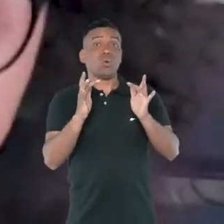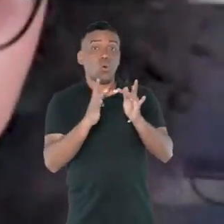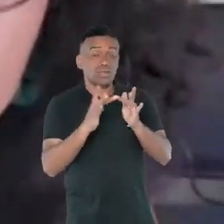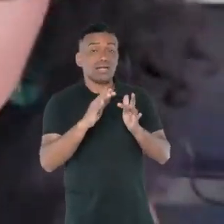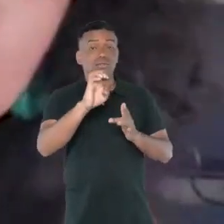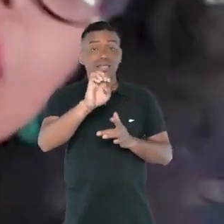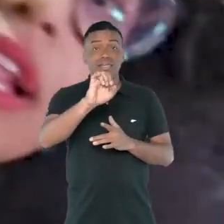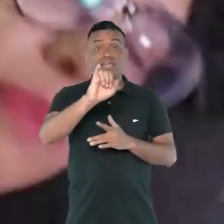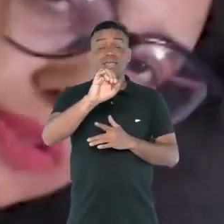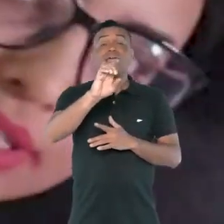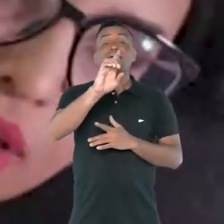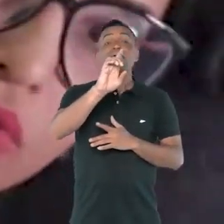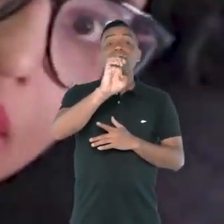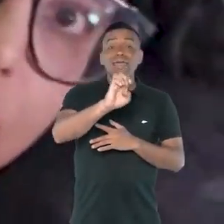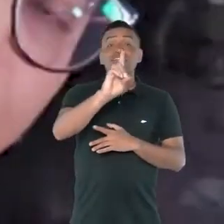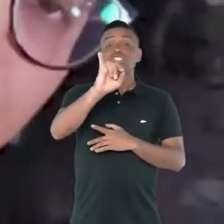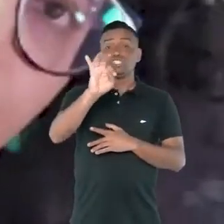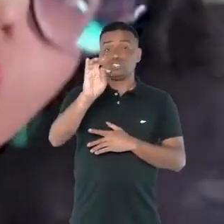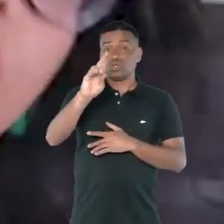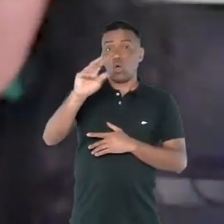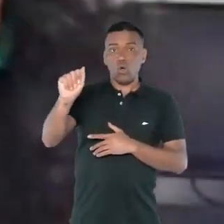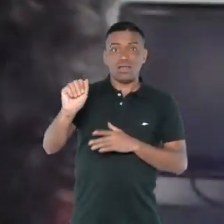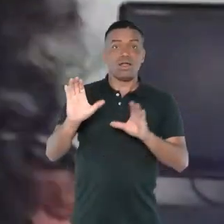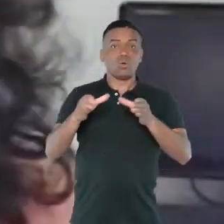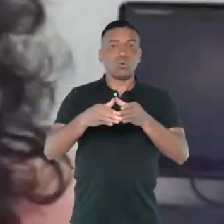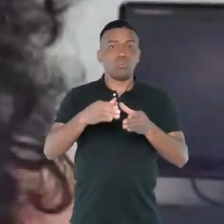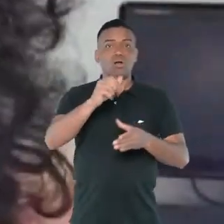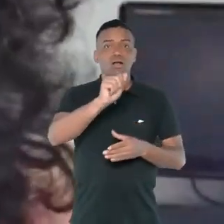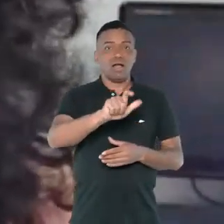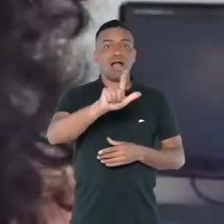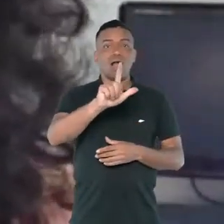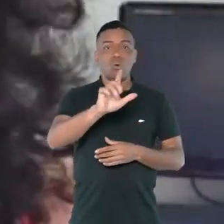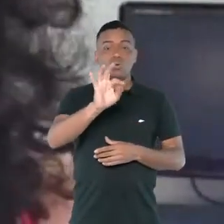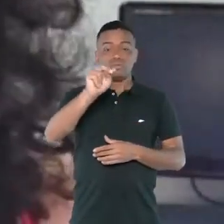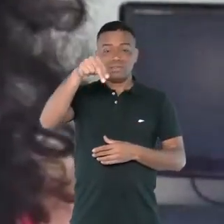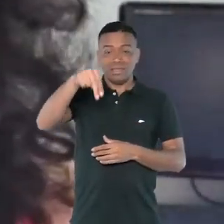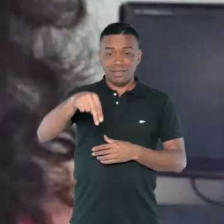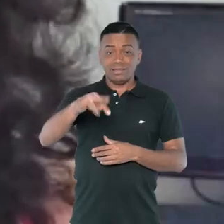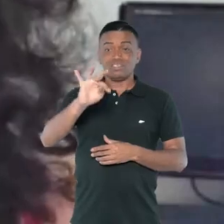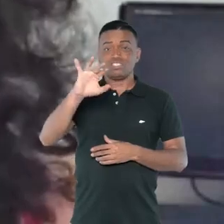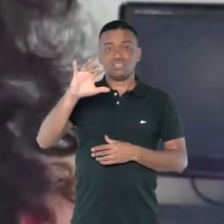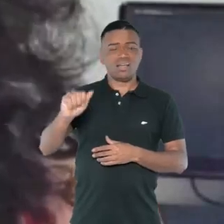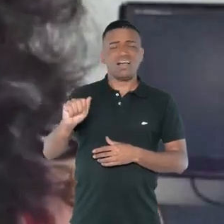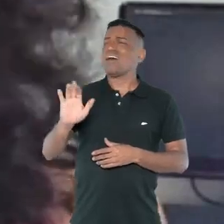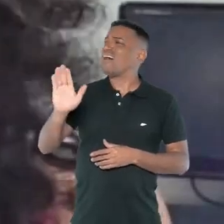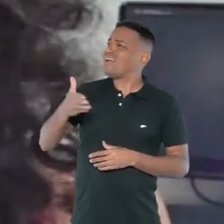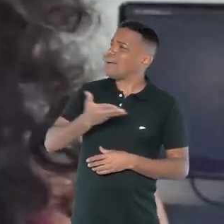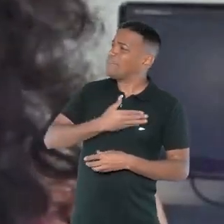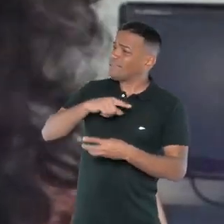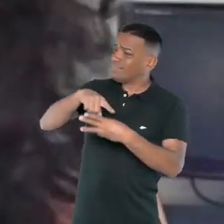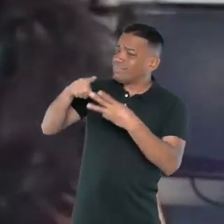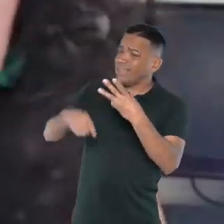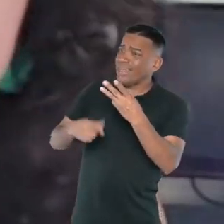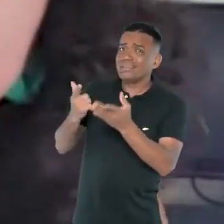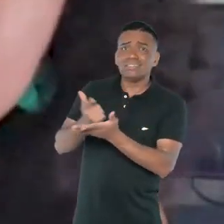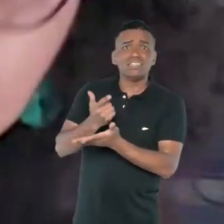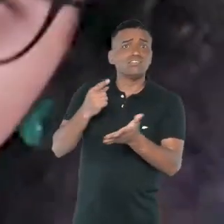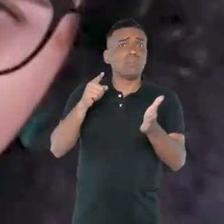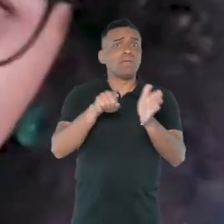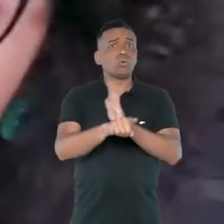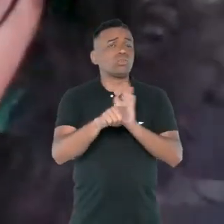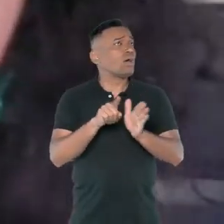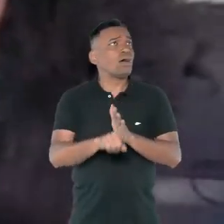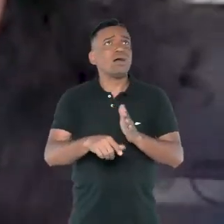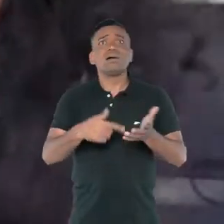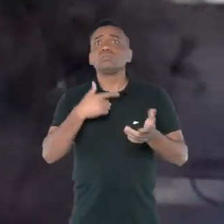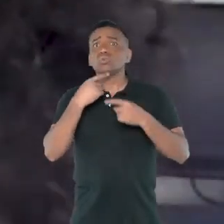depois que saíram, aí depois eu encerrei contato com essa editora, publiquei o Mistério Secreta pelo Grupo Autêntica, pelo selo Yellow Fund. Aí eles